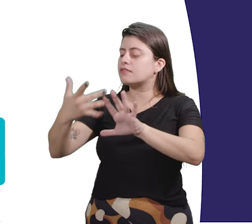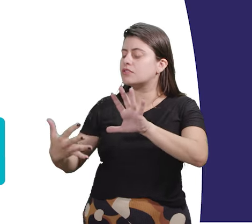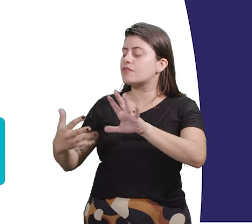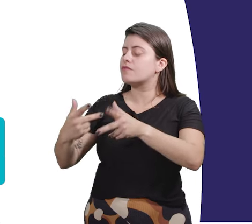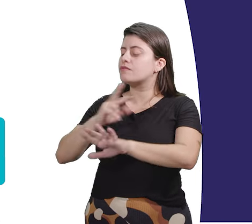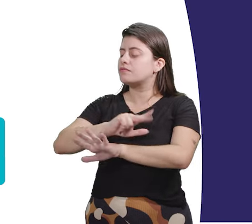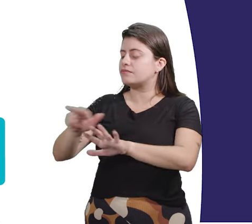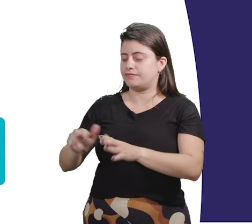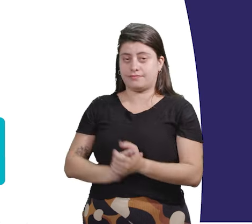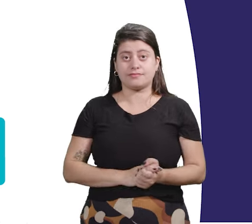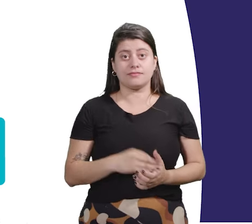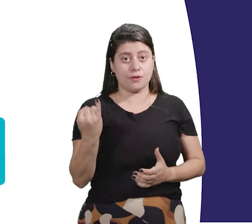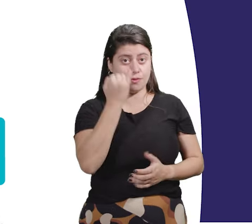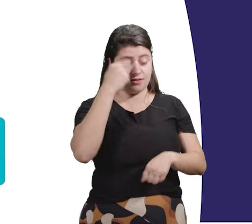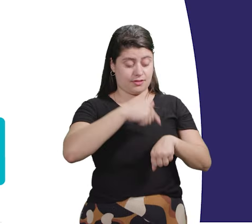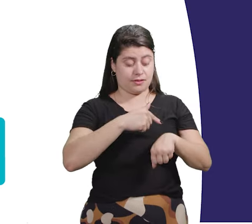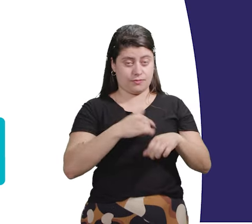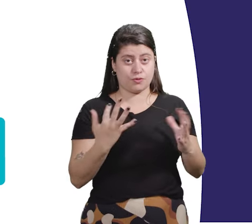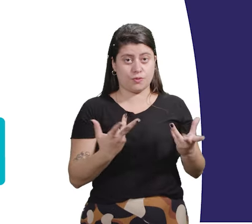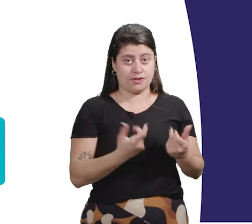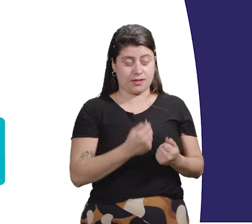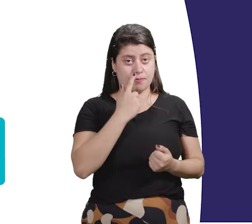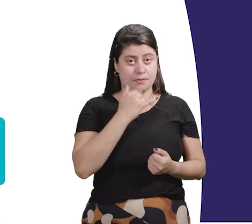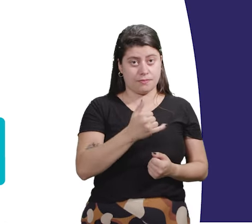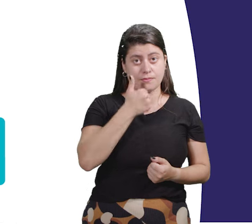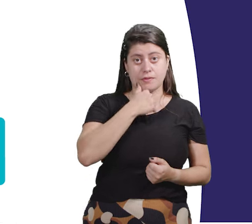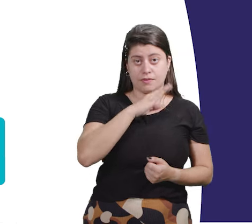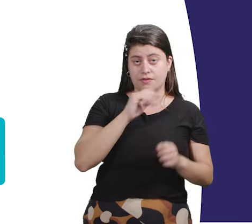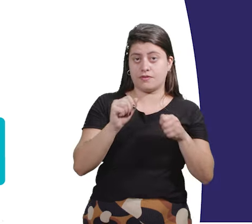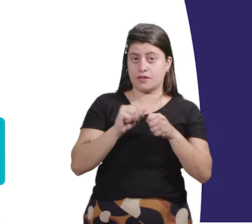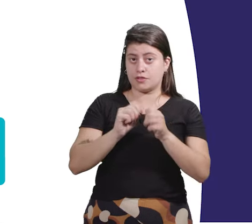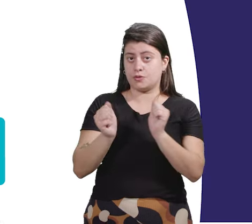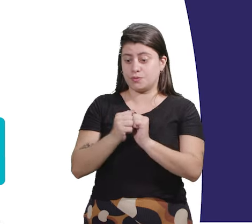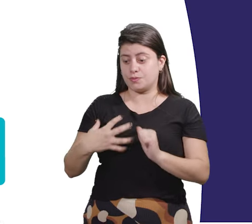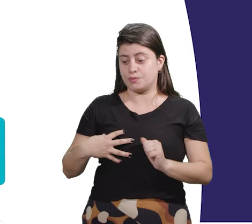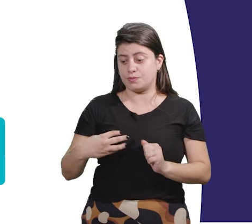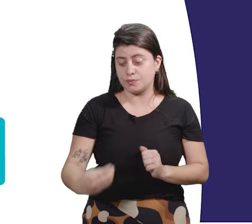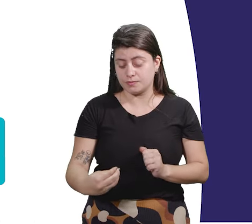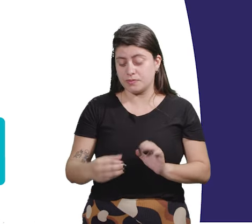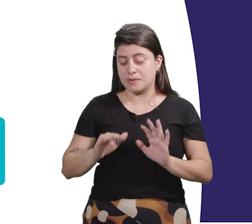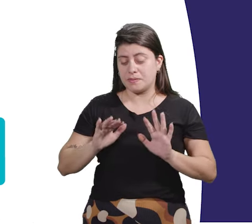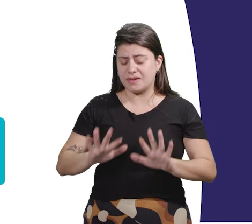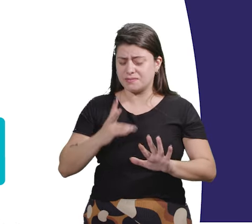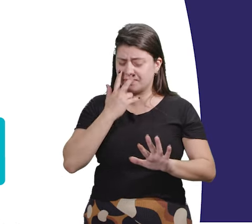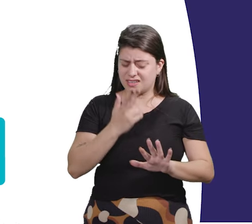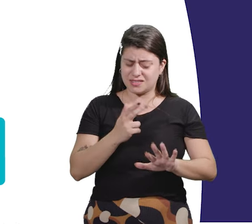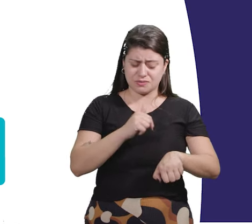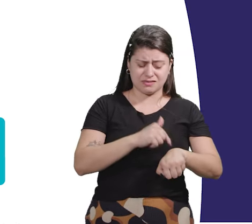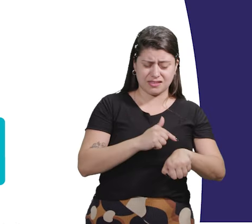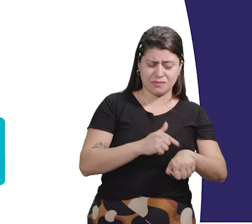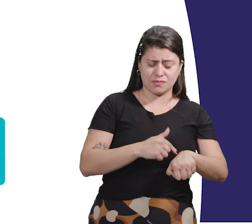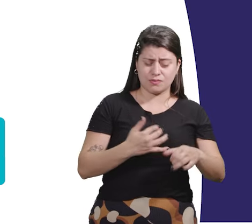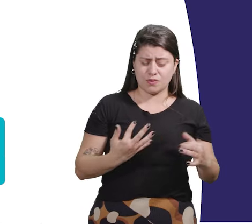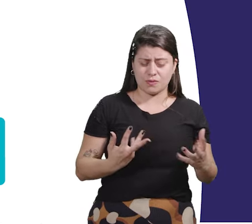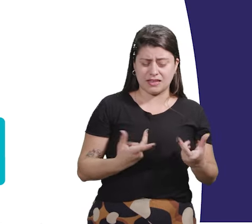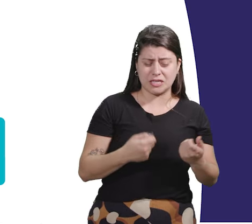tempo de qualidade que os pais executam com os filhos, mas muitos se prendem àquele tempo de qualidade que muitas vezes